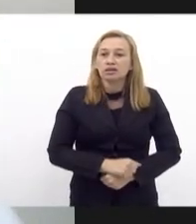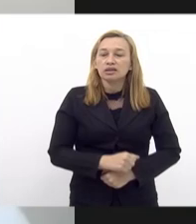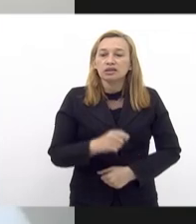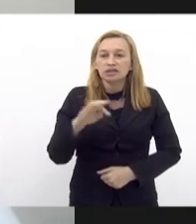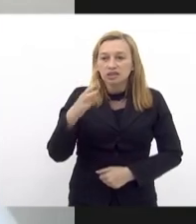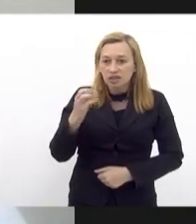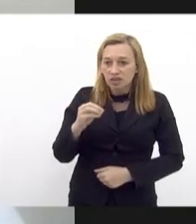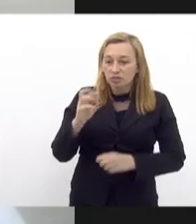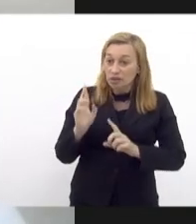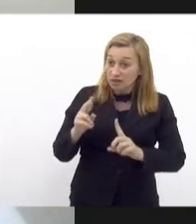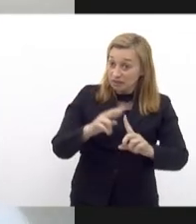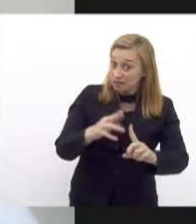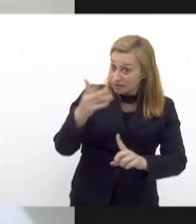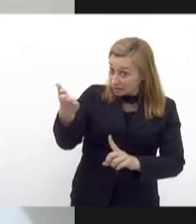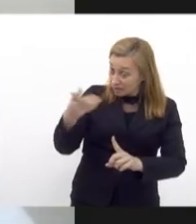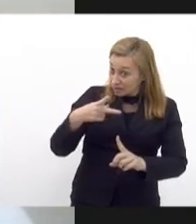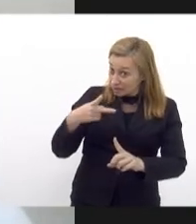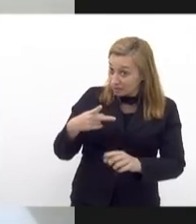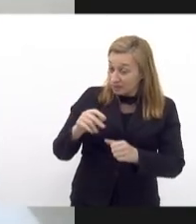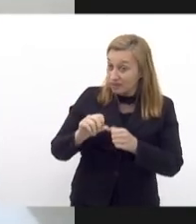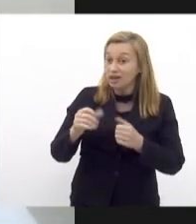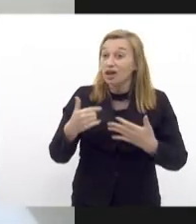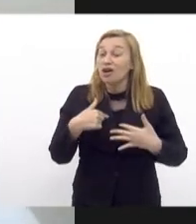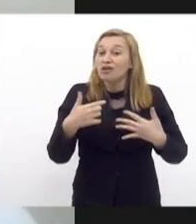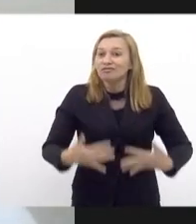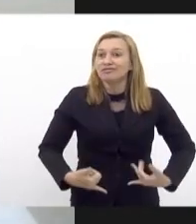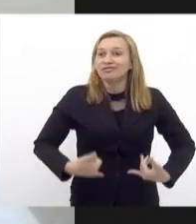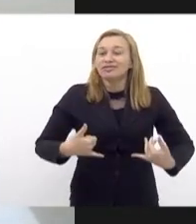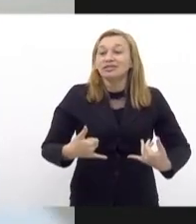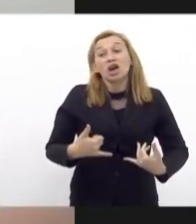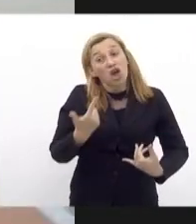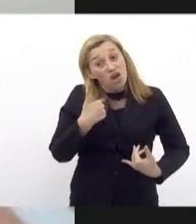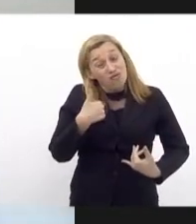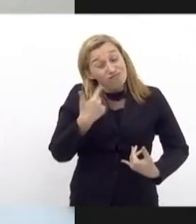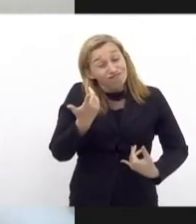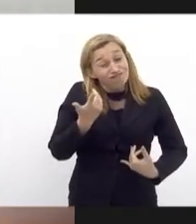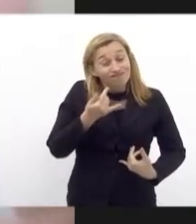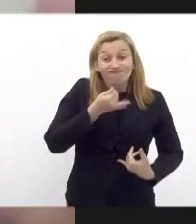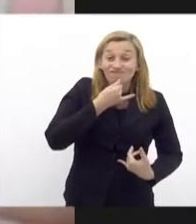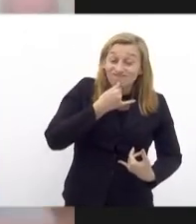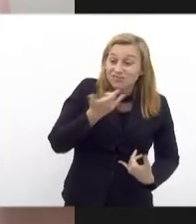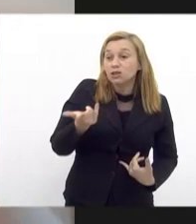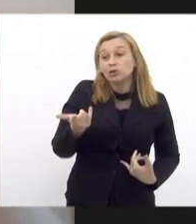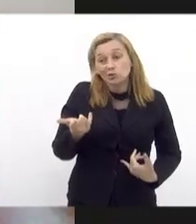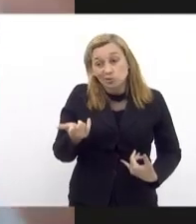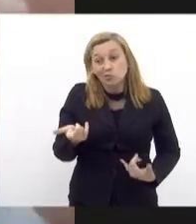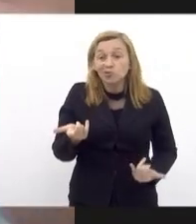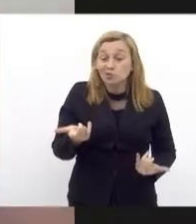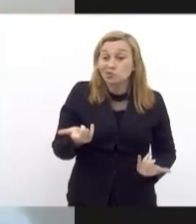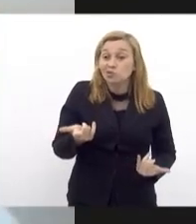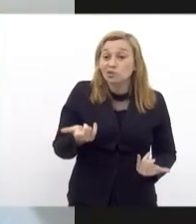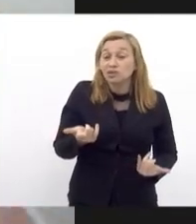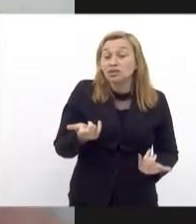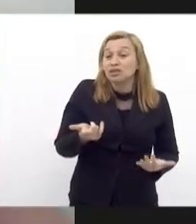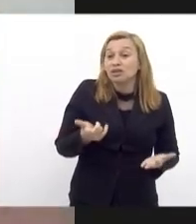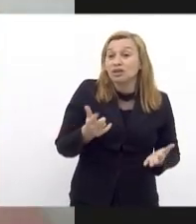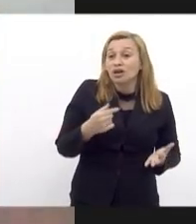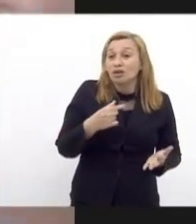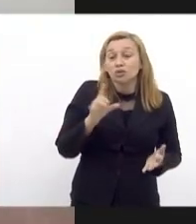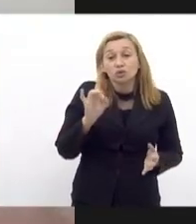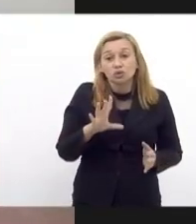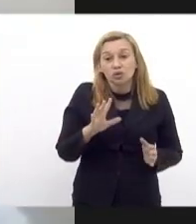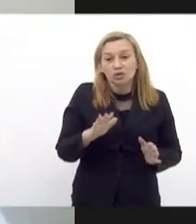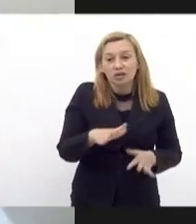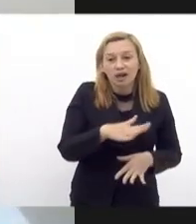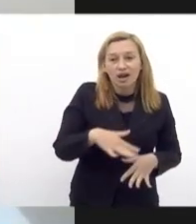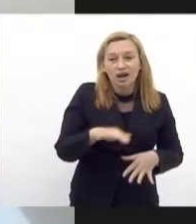pela referência que você fez aí. Eu fico muito indignado. Me indigno um pouco mais, um pouco menos, porque eu estou agora só no Legislativo.